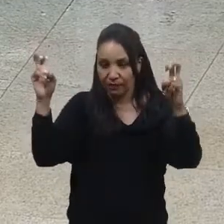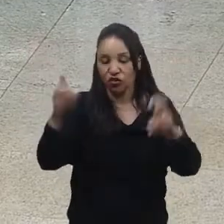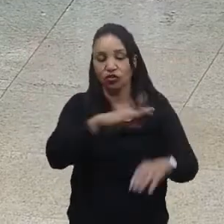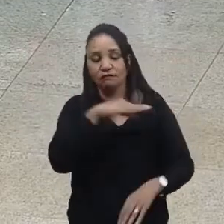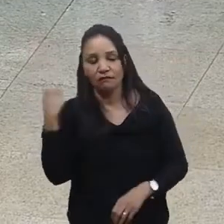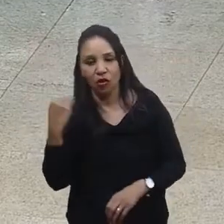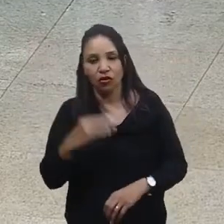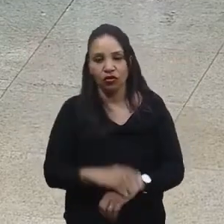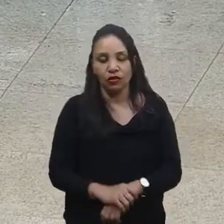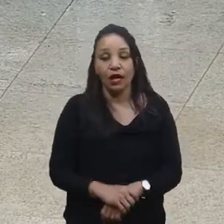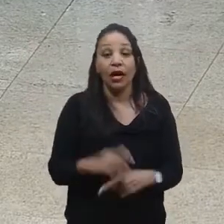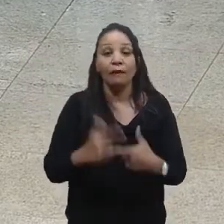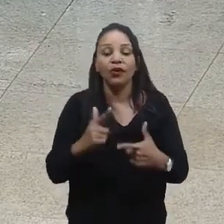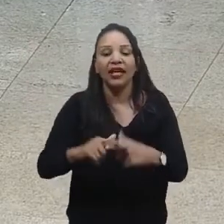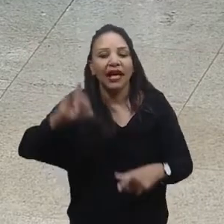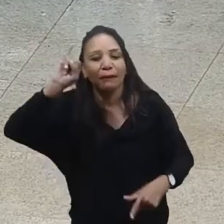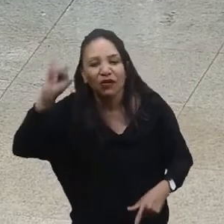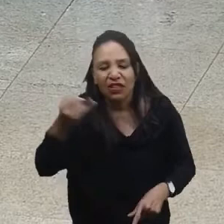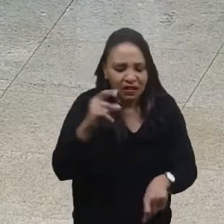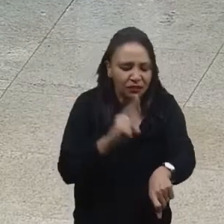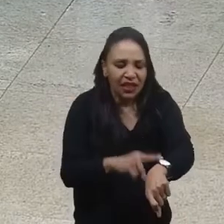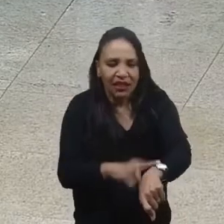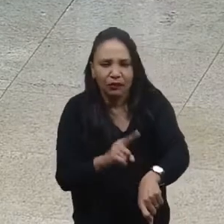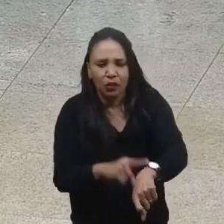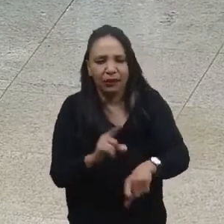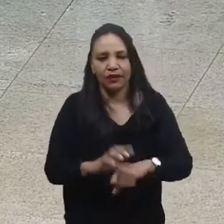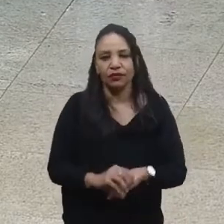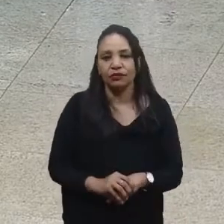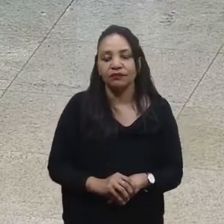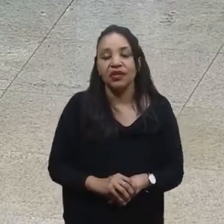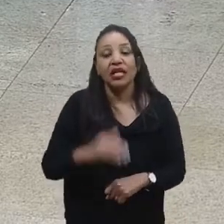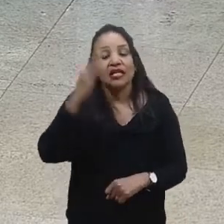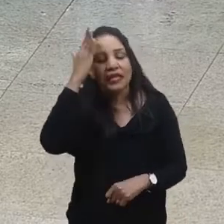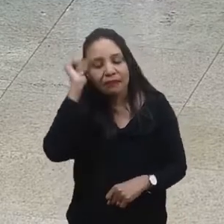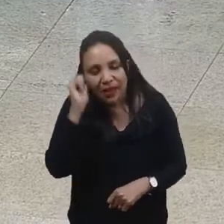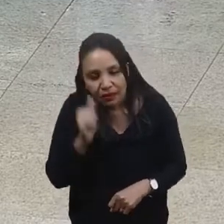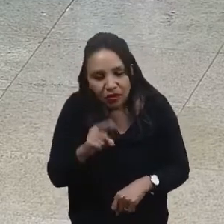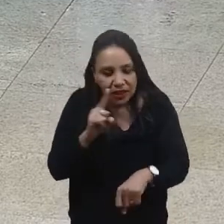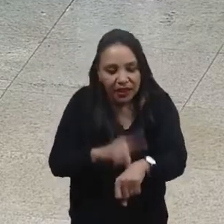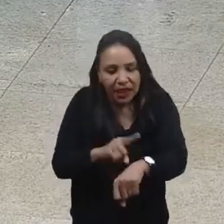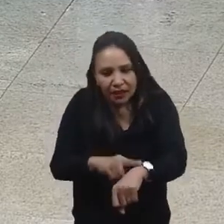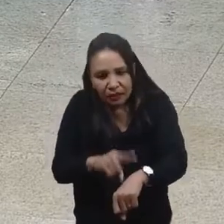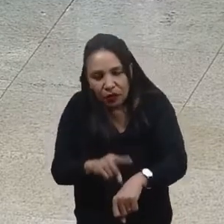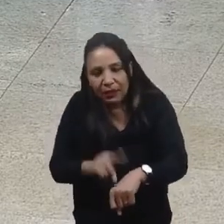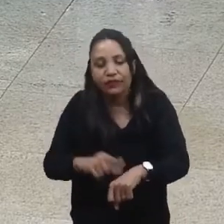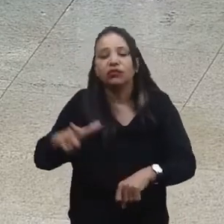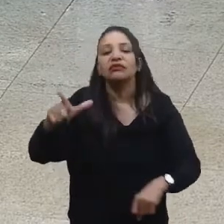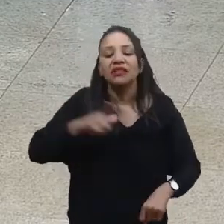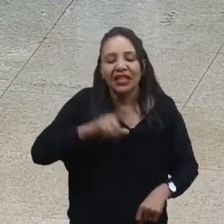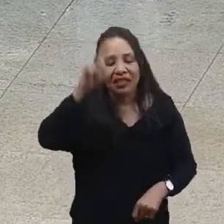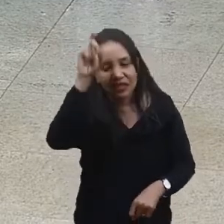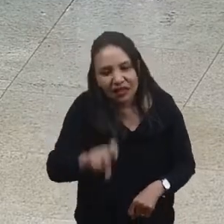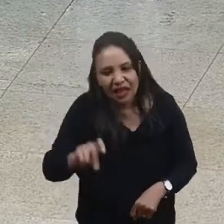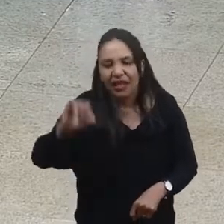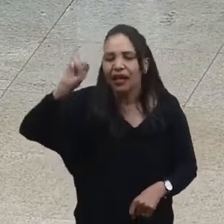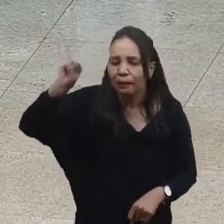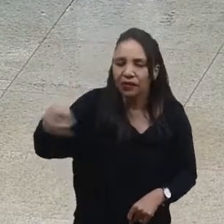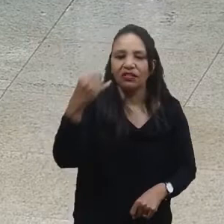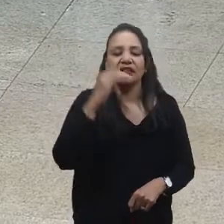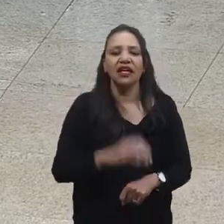cada instante cada momento e que vai sabemos que cada instante deve ser reaproveitado imagine um passeio Sem Fim